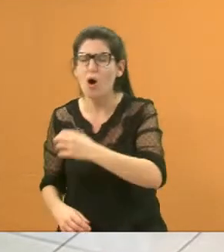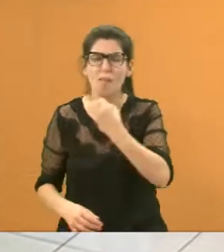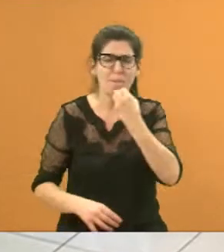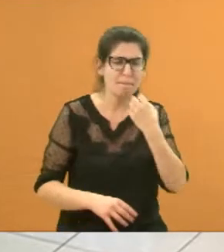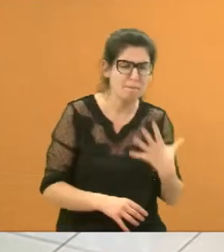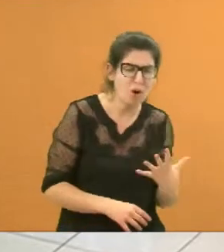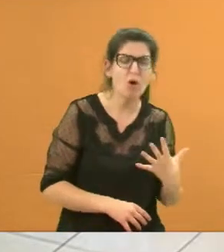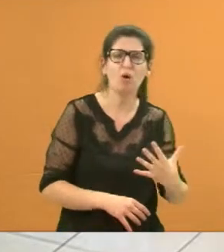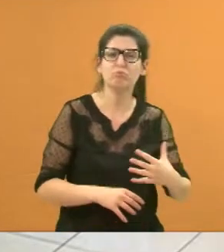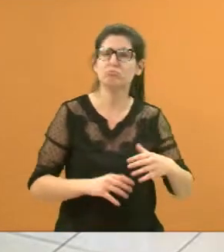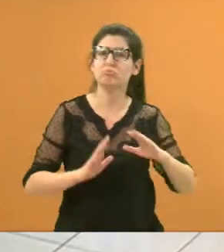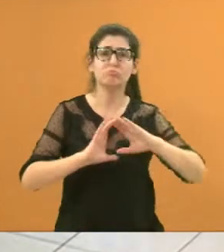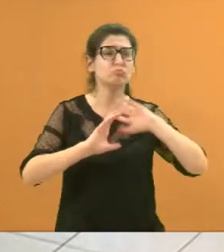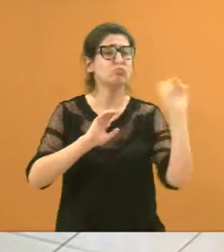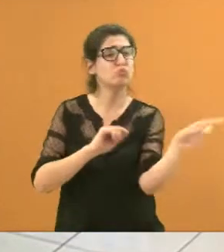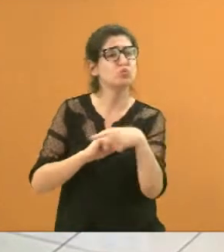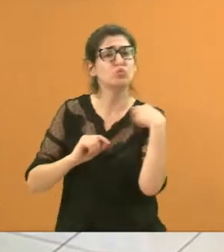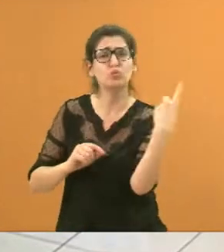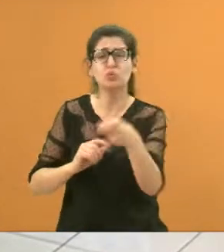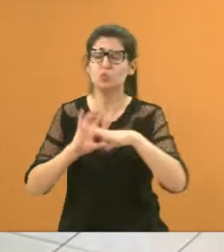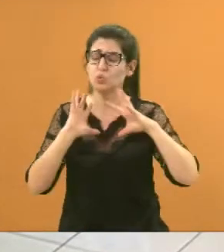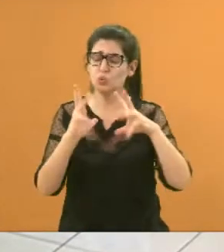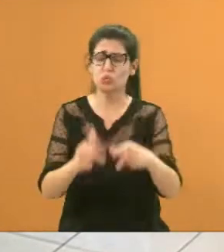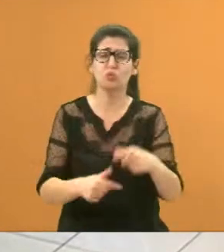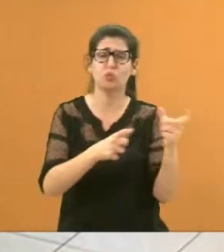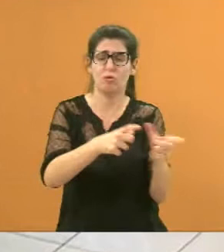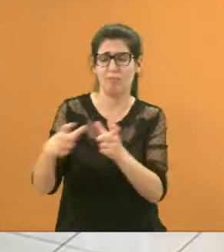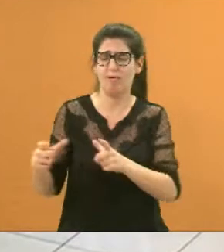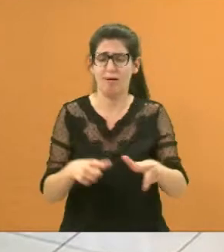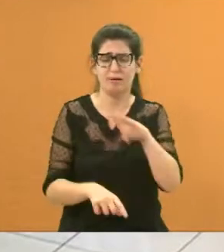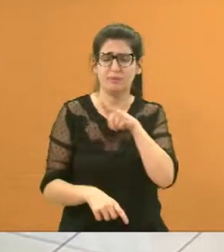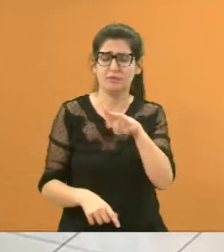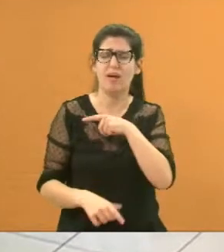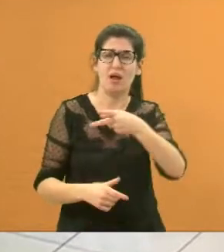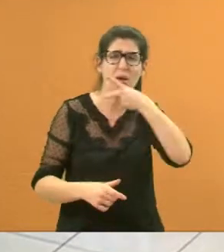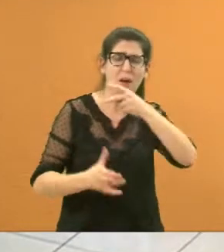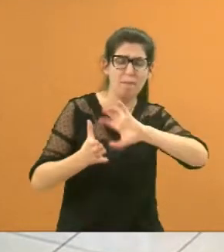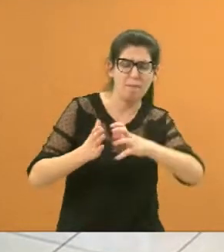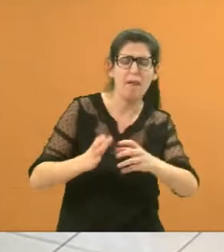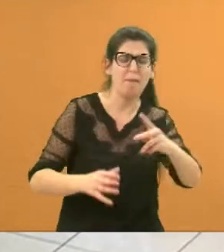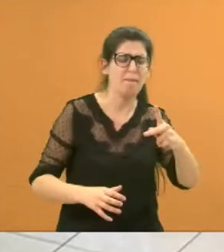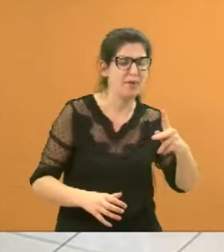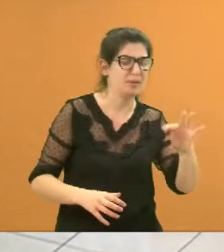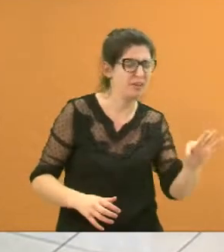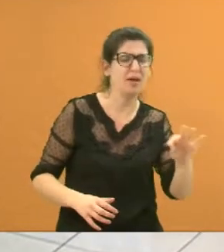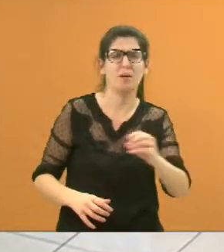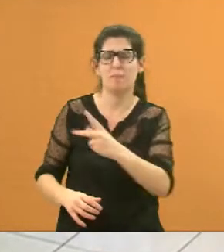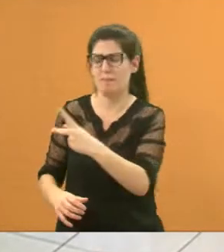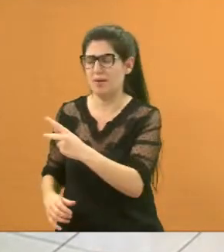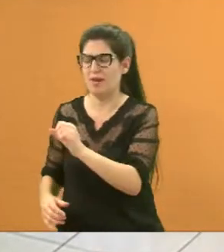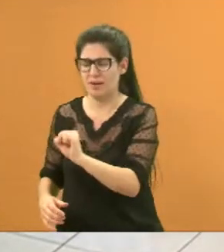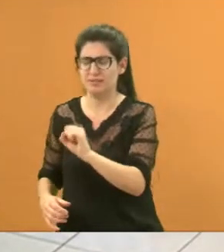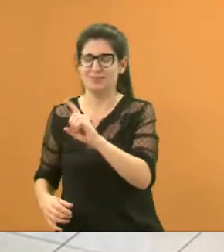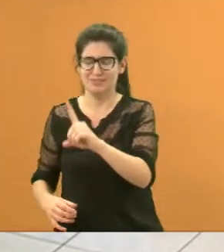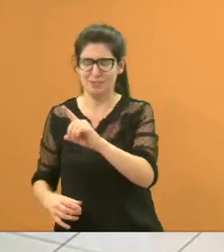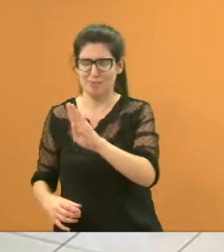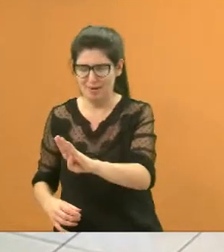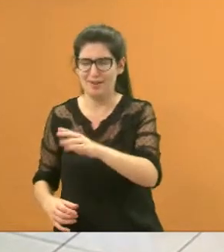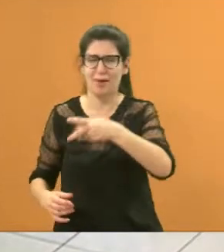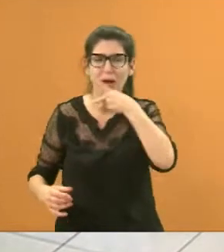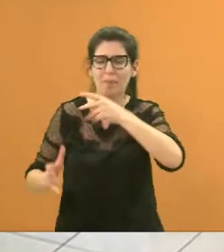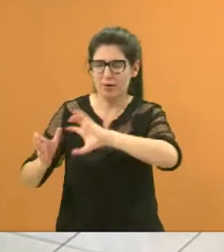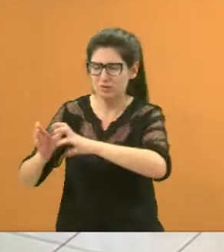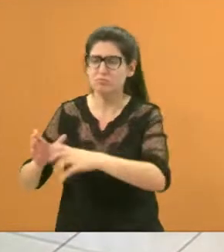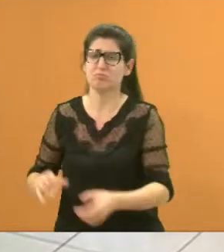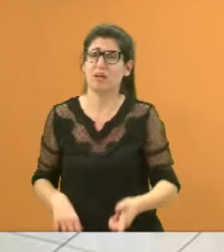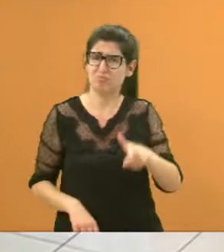vai diferenciar a coisa. Tem gente que fala, é PT, é PSD ou PSDB. Não é, são pessoas que estão ali infiltradas, pessoas do